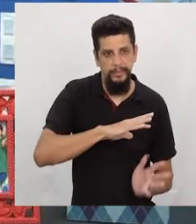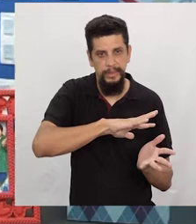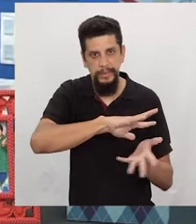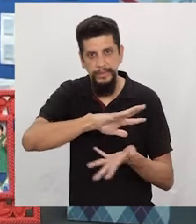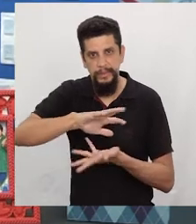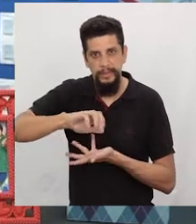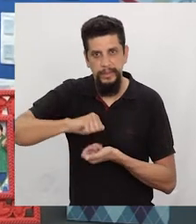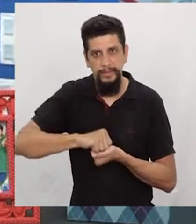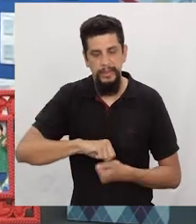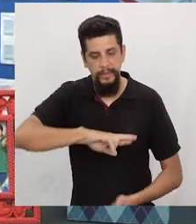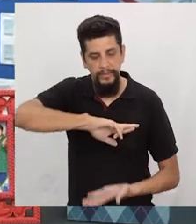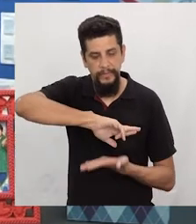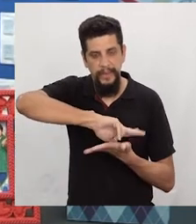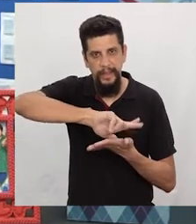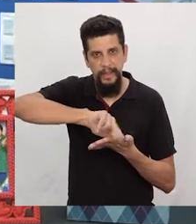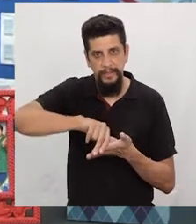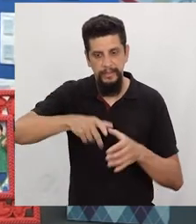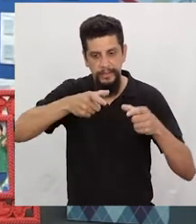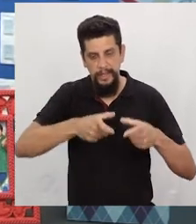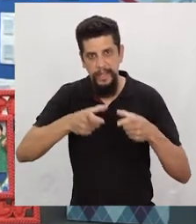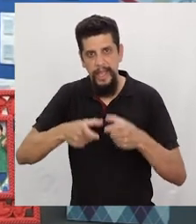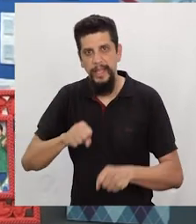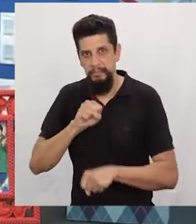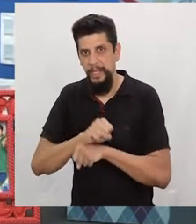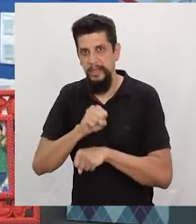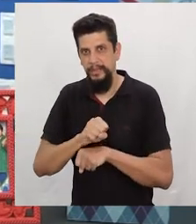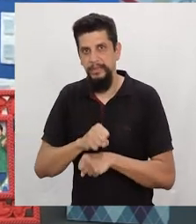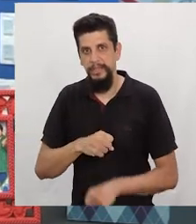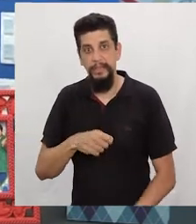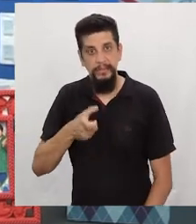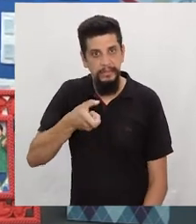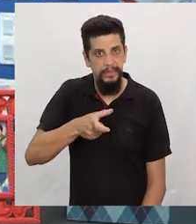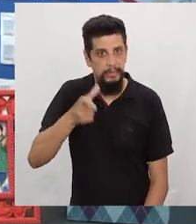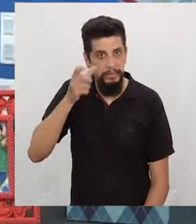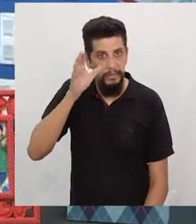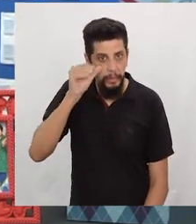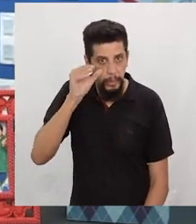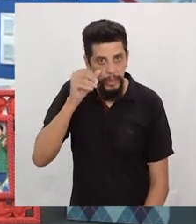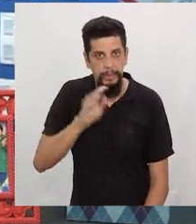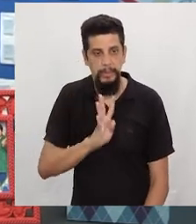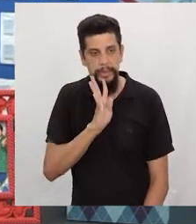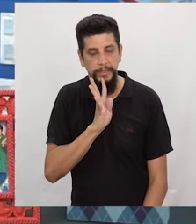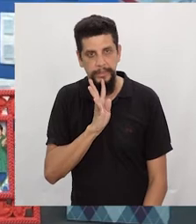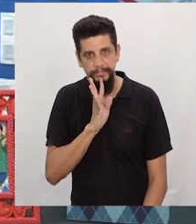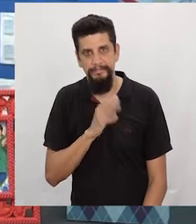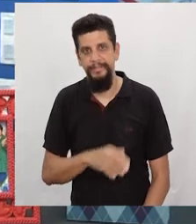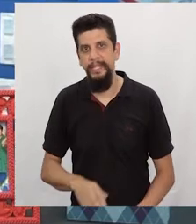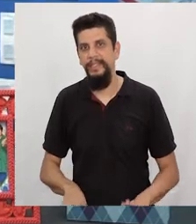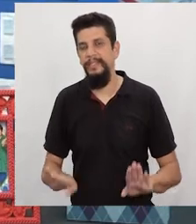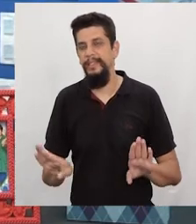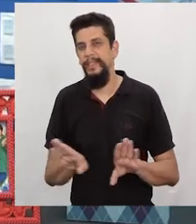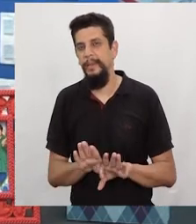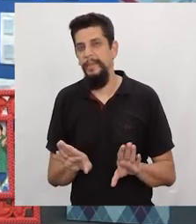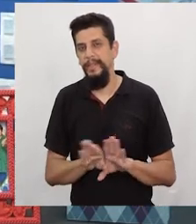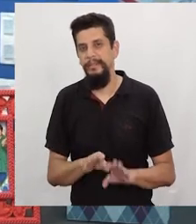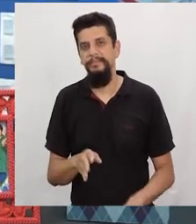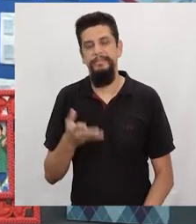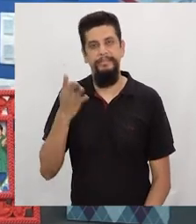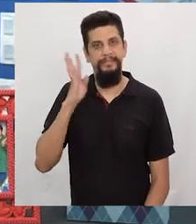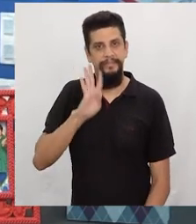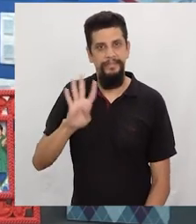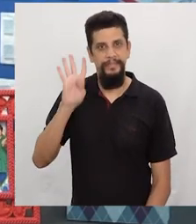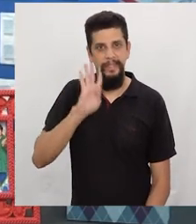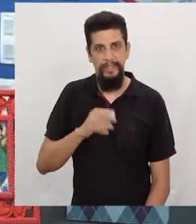em vários lugares. Espero que vocês tenham curiosidade de conhecer. E tem uma coisa bem